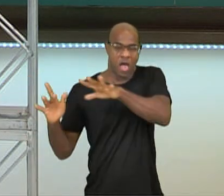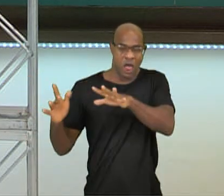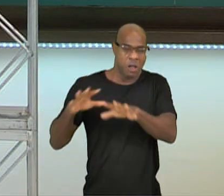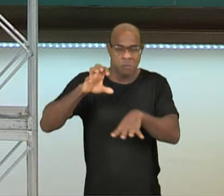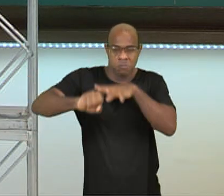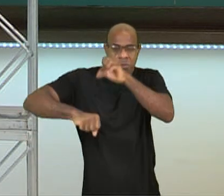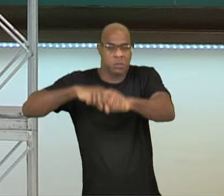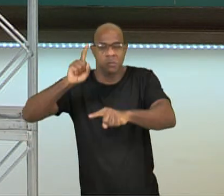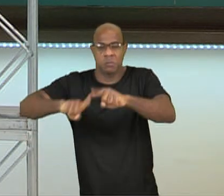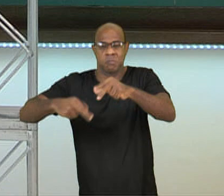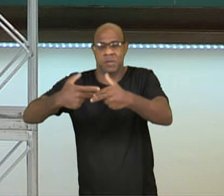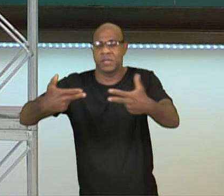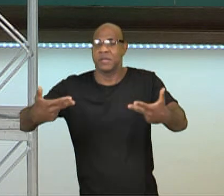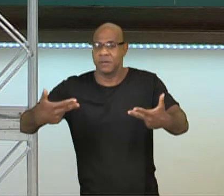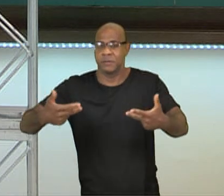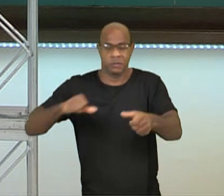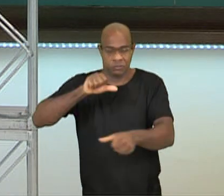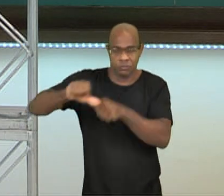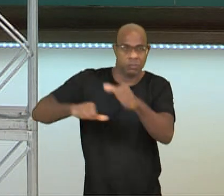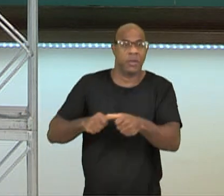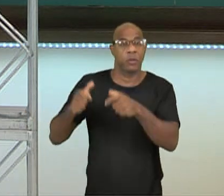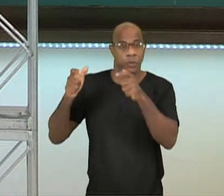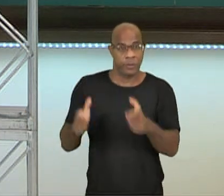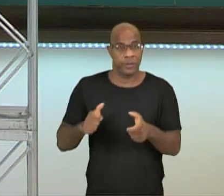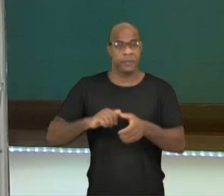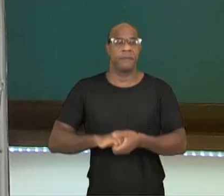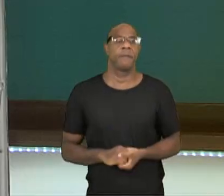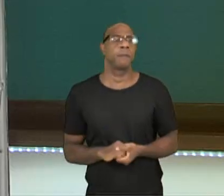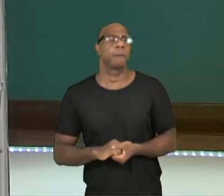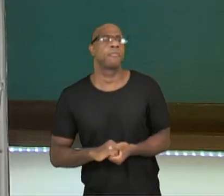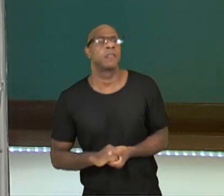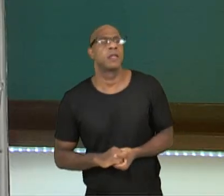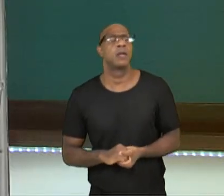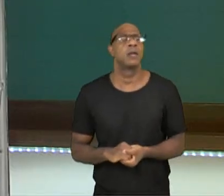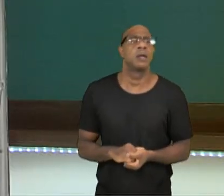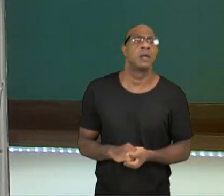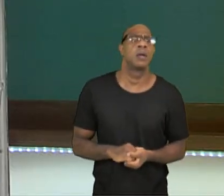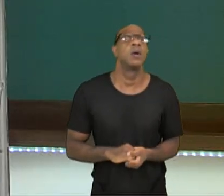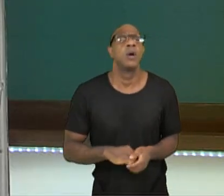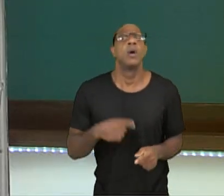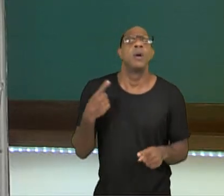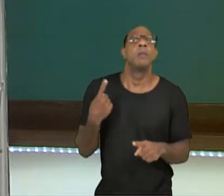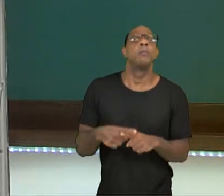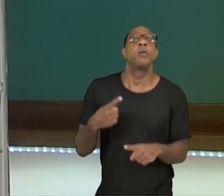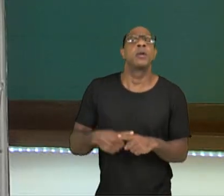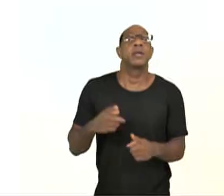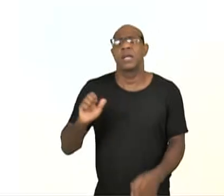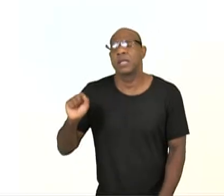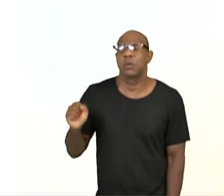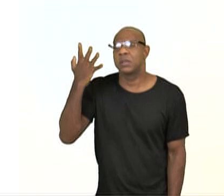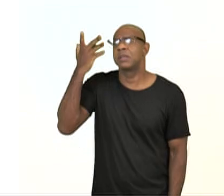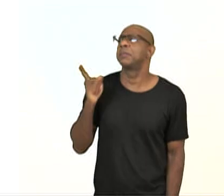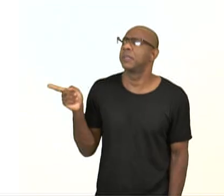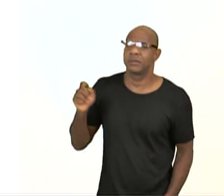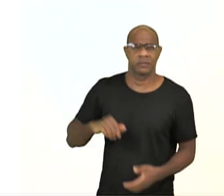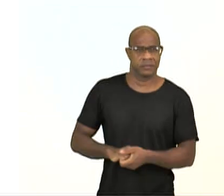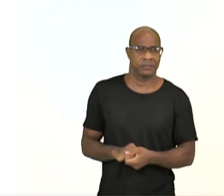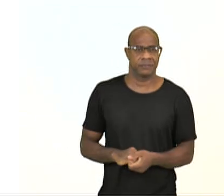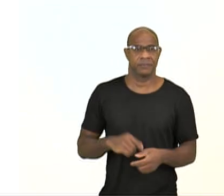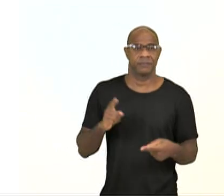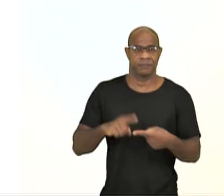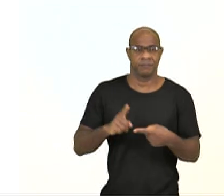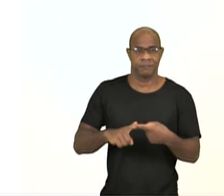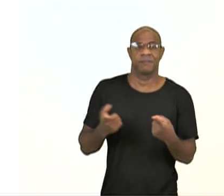ali toda a região, tá? Motivos que levaram a esses conflitos existentes lá. Geopolítica